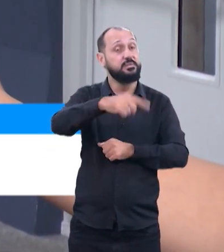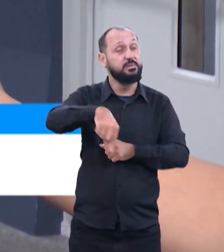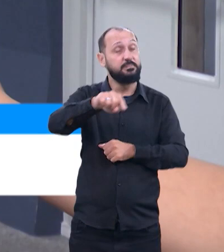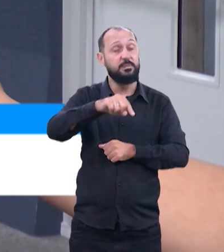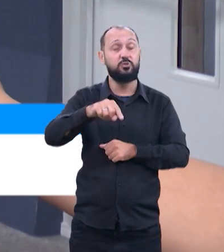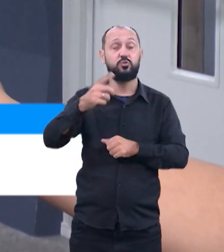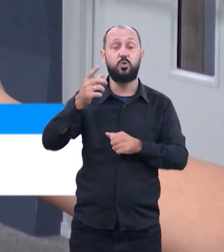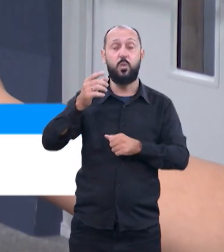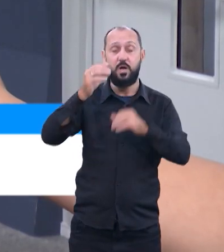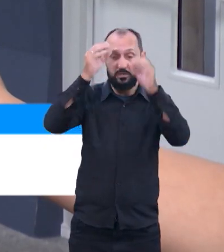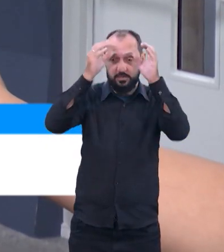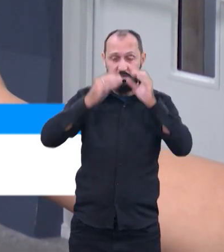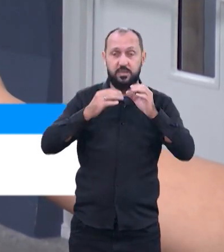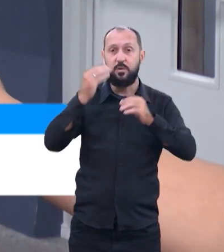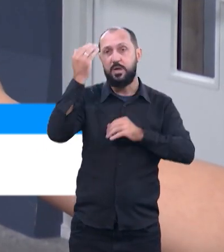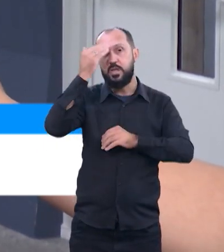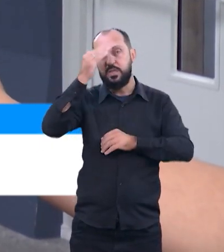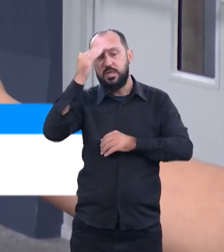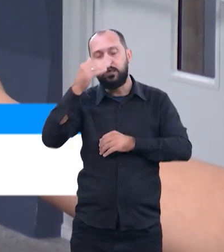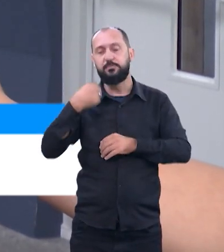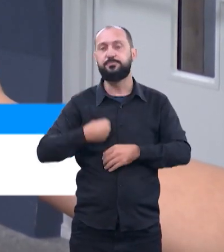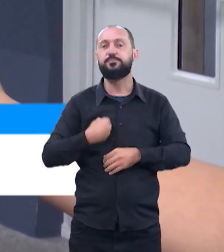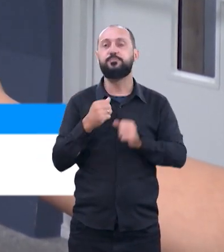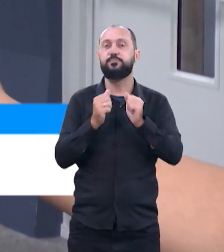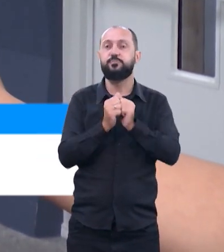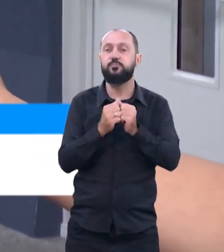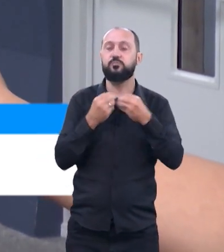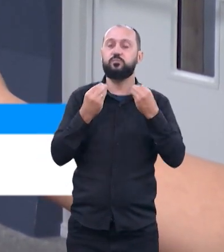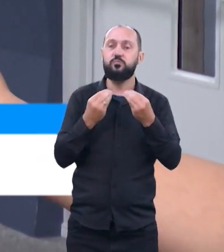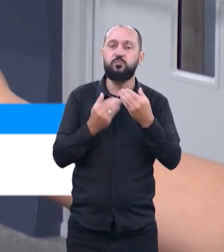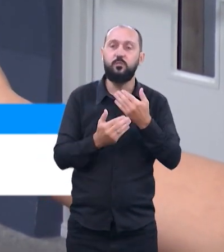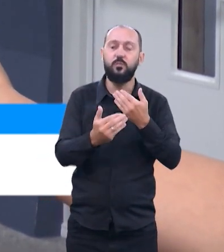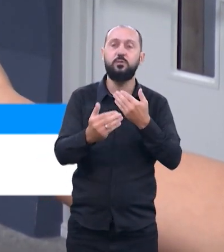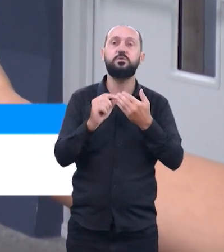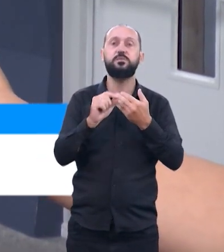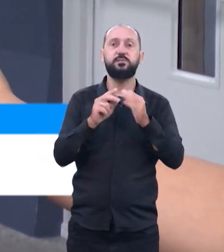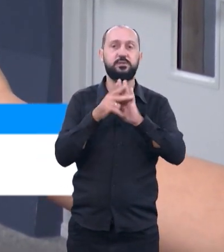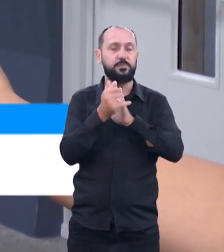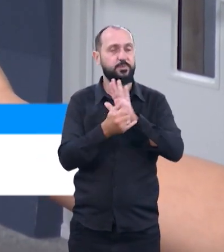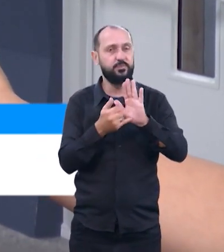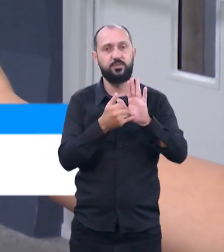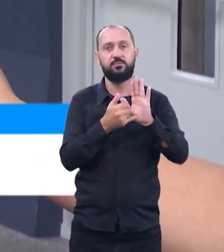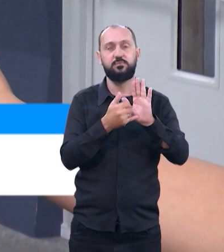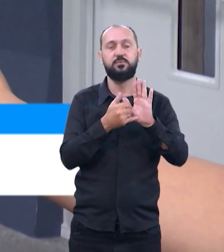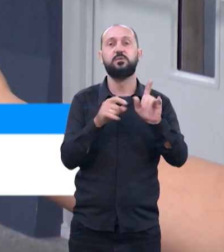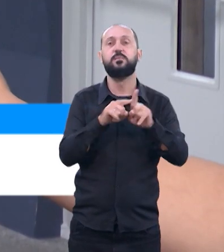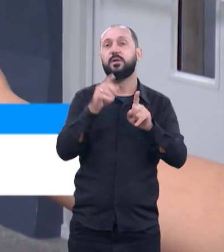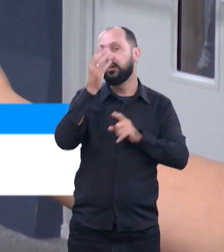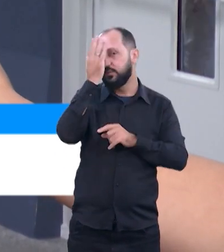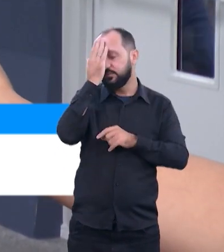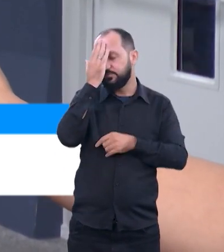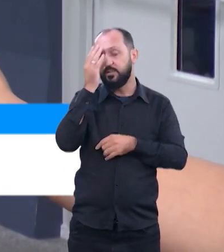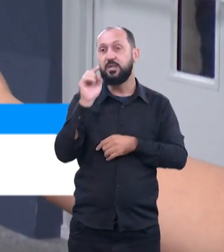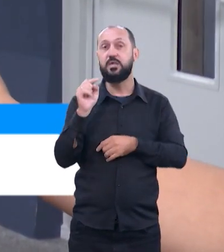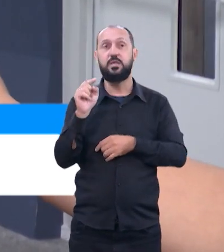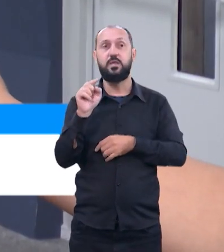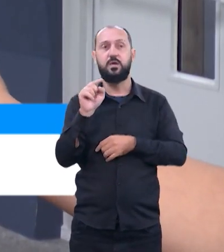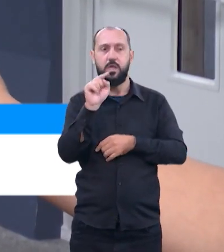cidadão ativamente, entendendo de como que é a tramitação desses projetos, e também sabendo que